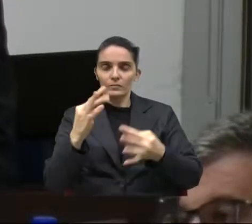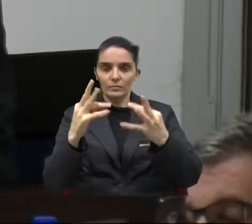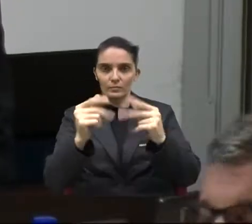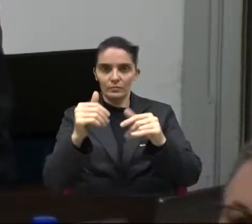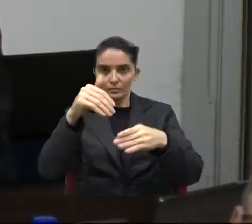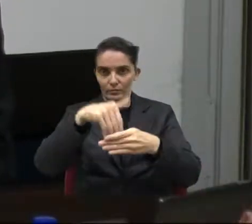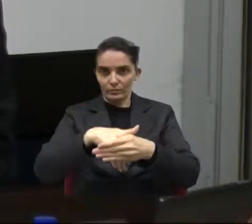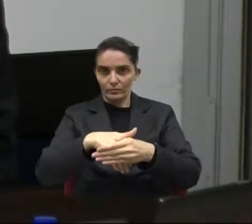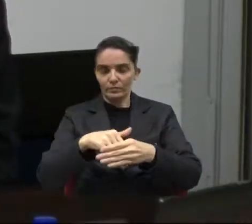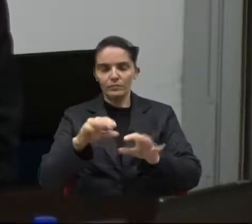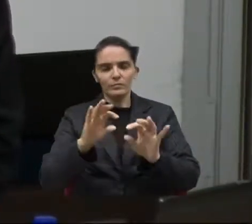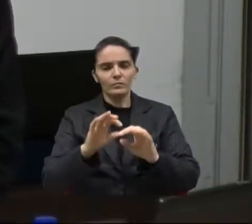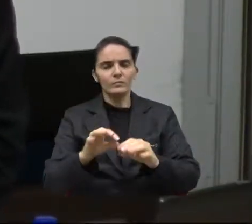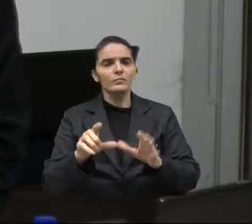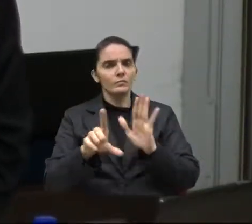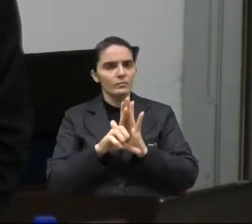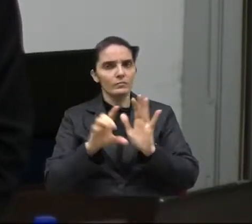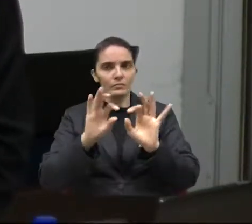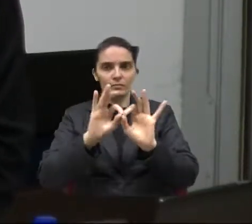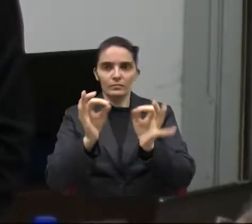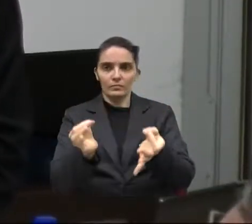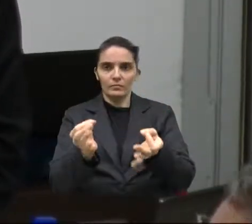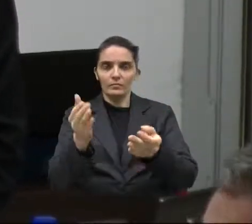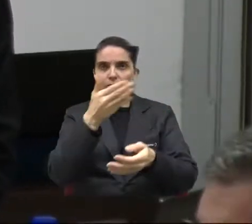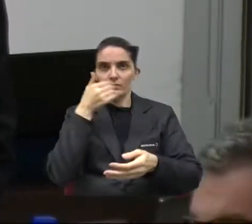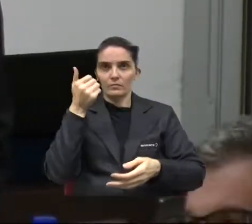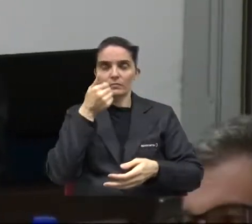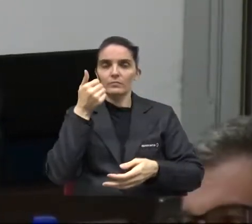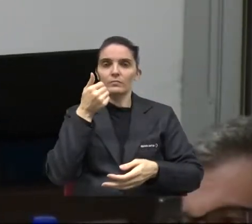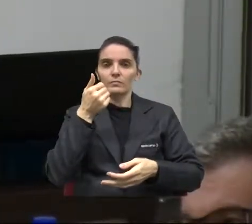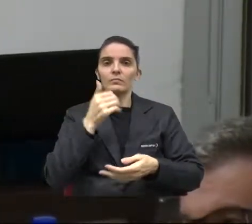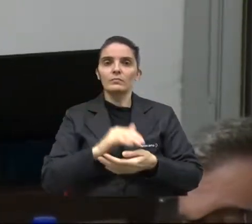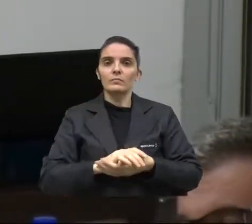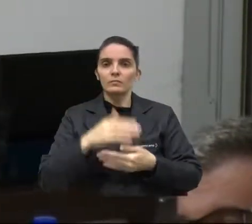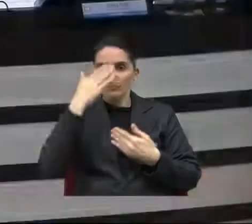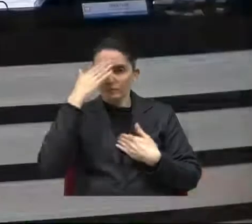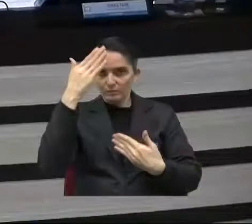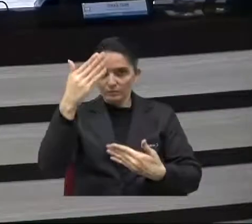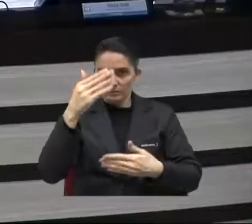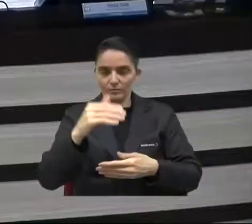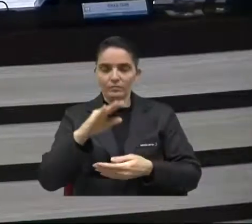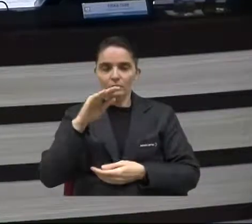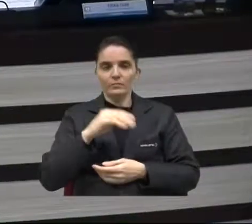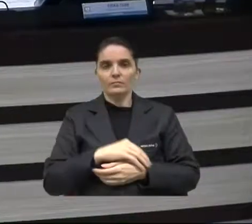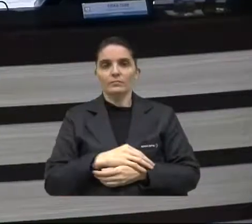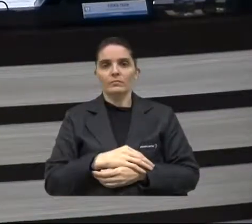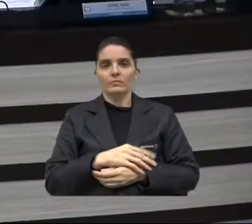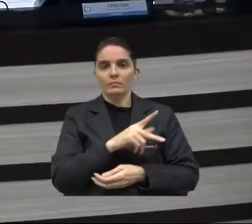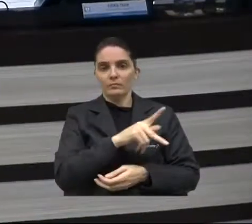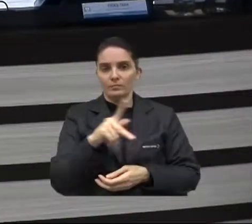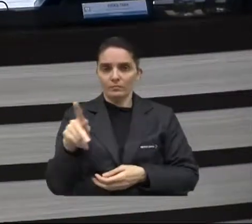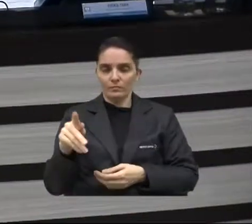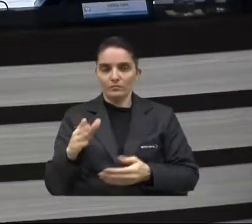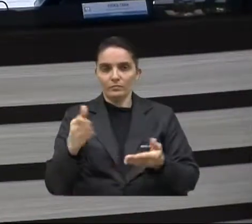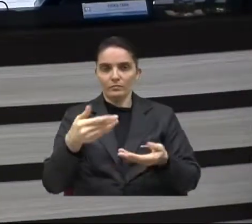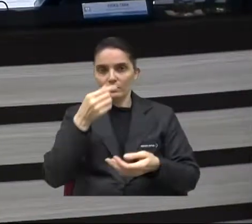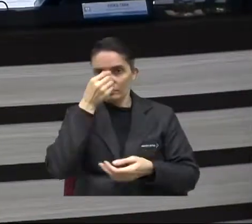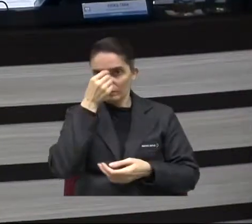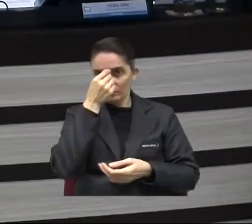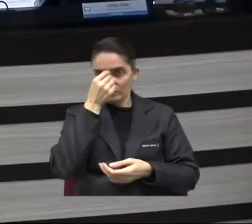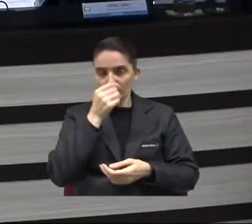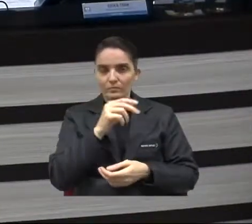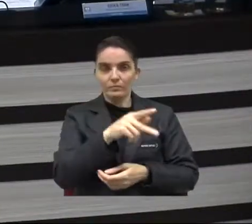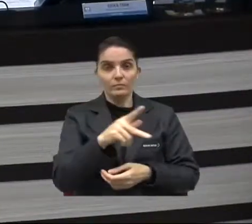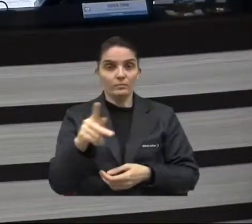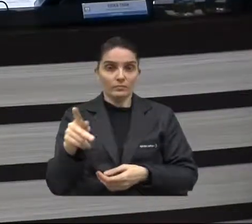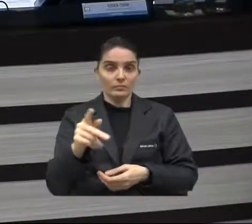complicada, uma lei simples, para que a gente possa melhorar a vida do nosso cidadão. Obrigado, presidente. Palavra, vereador Jorge Freitas. Senhor